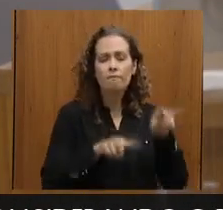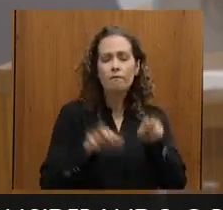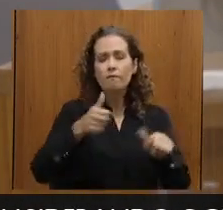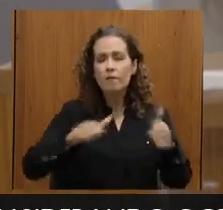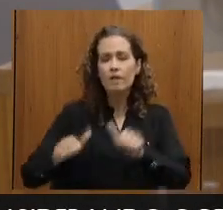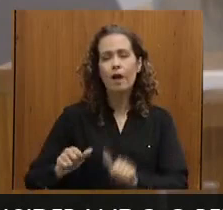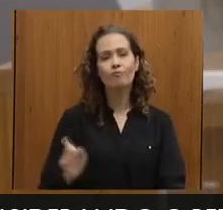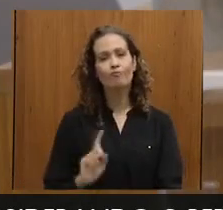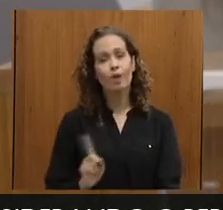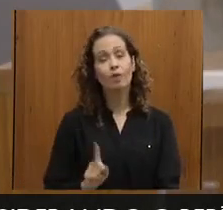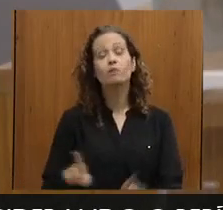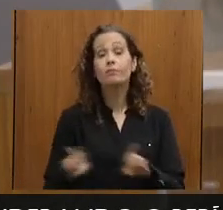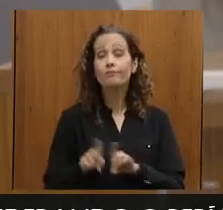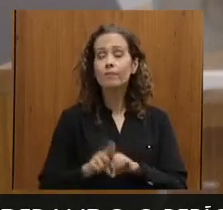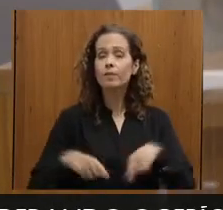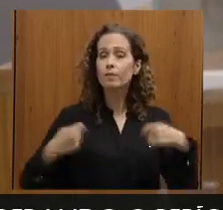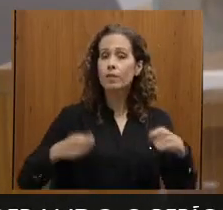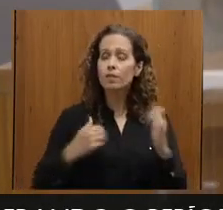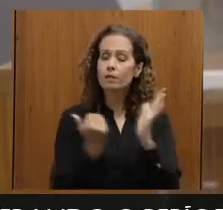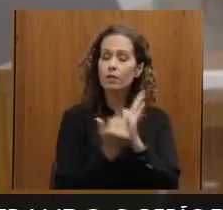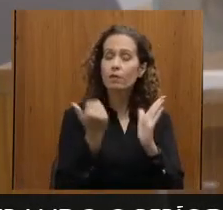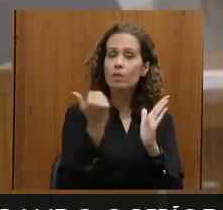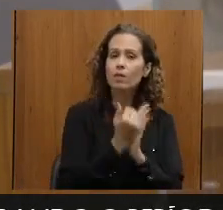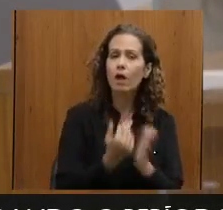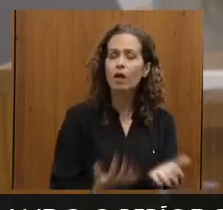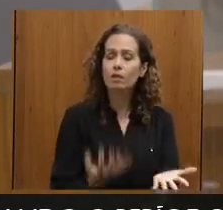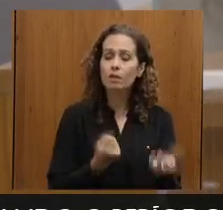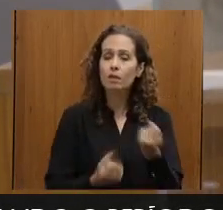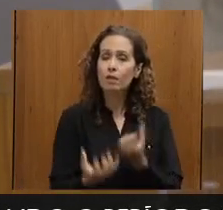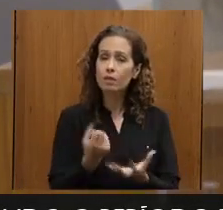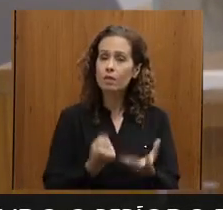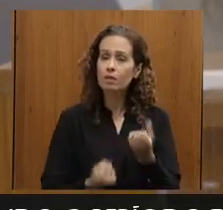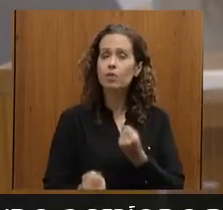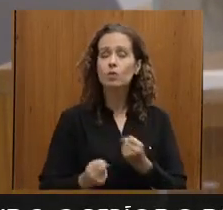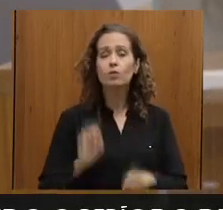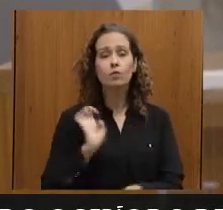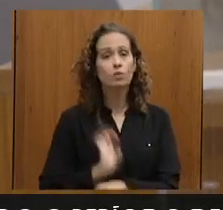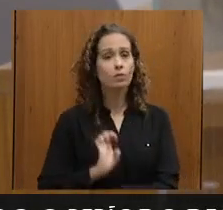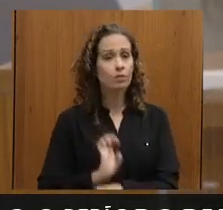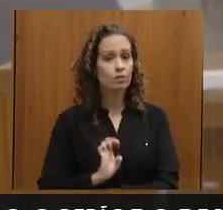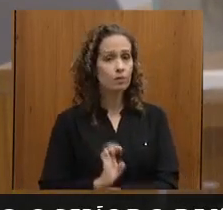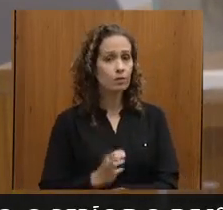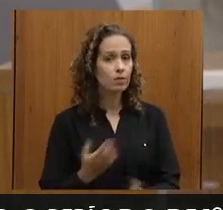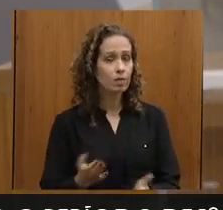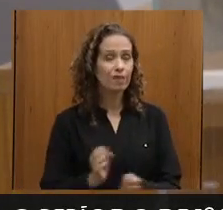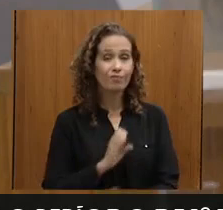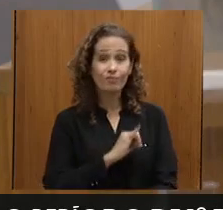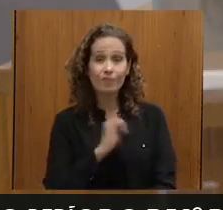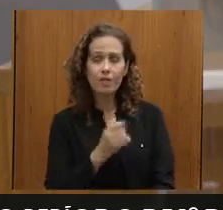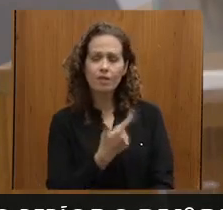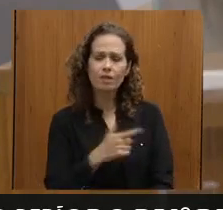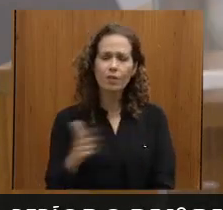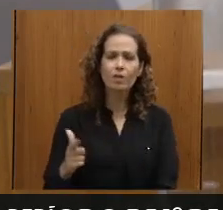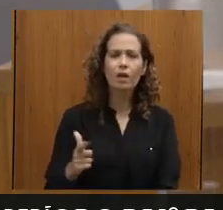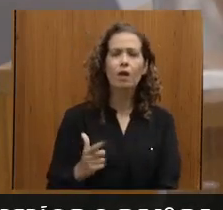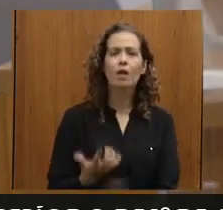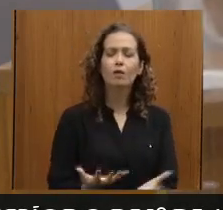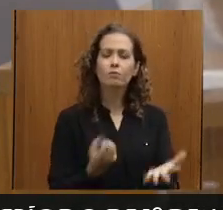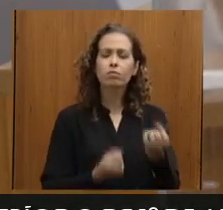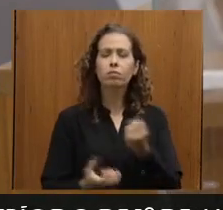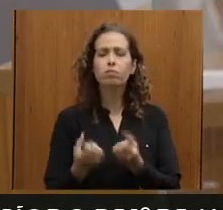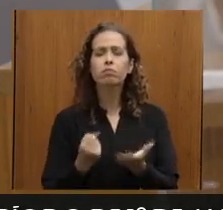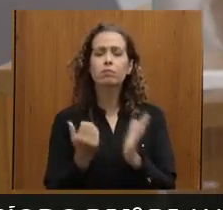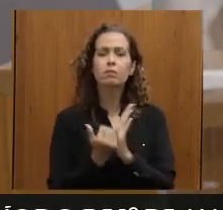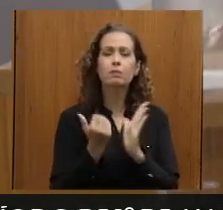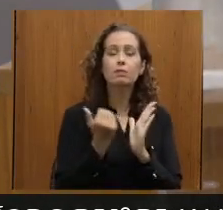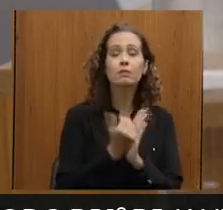Também é preciso aumentar a arrecadação do nosso Estado, obviamente, sem aumentar e encarecer ainda mais